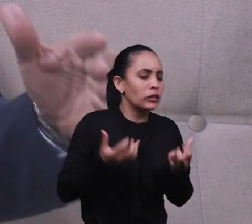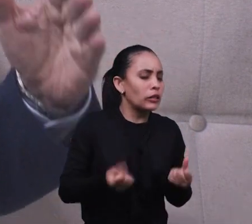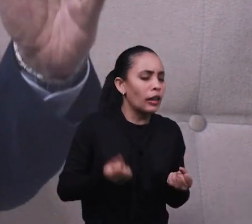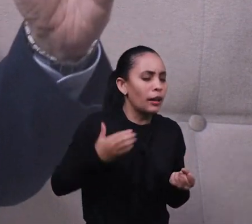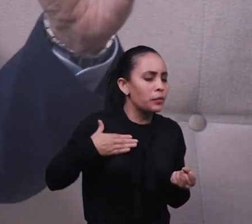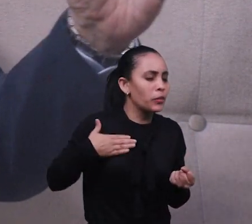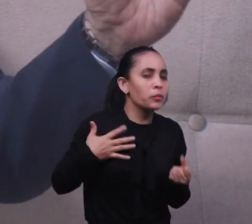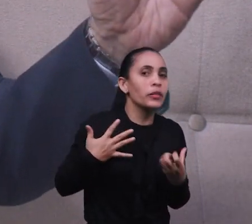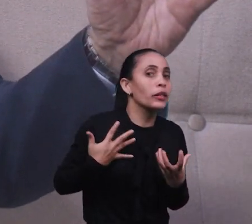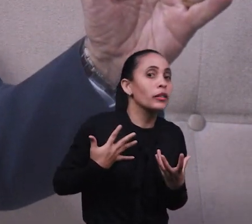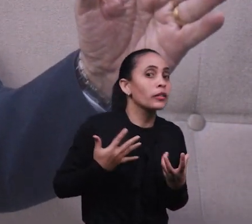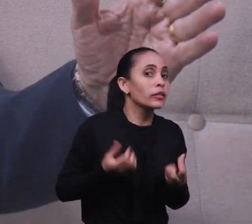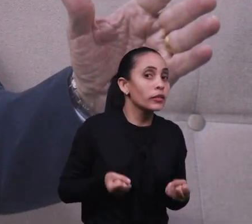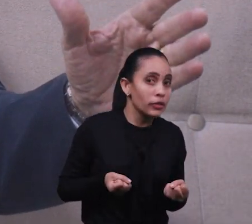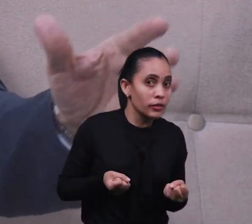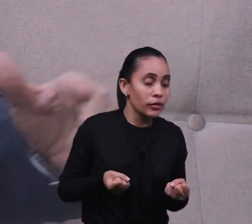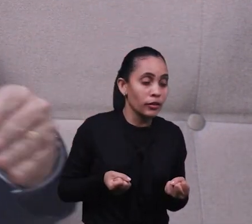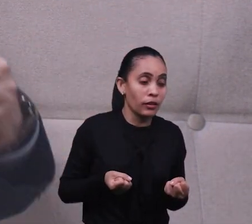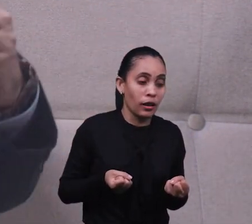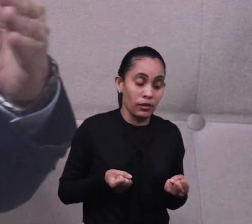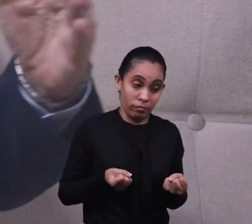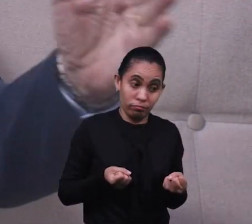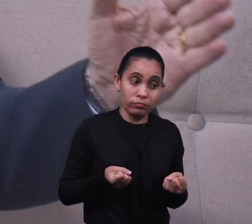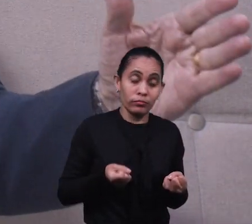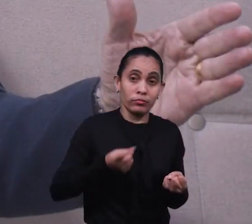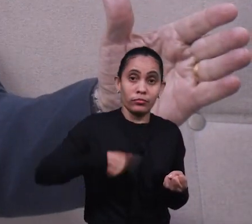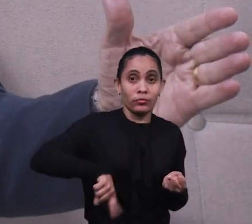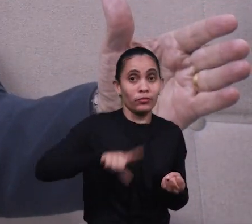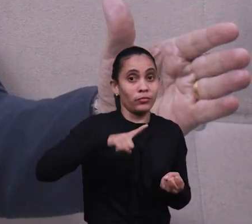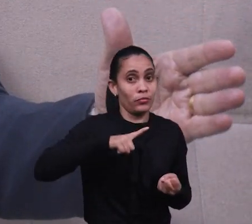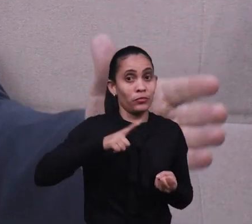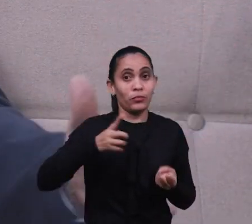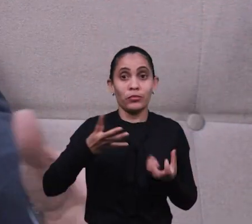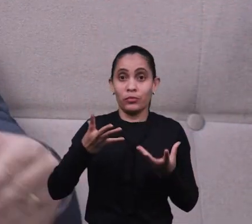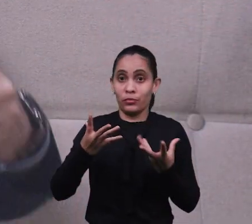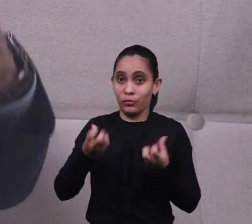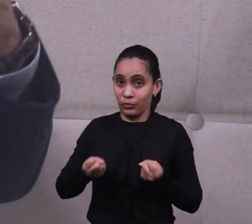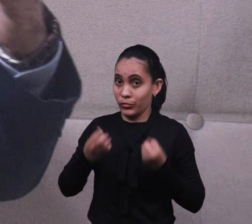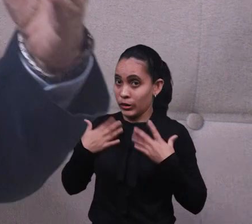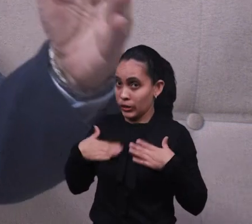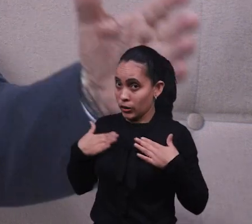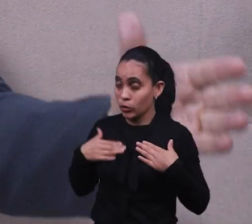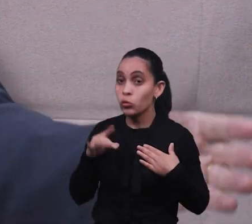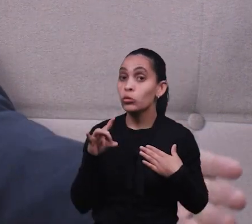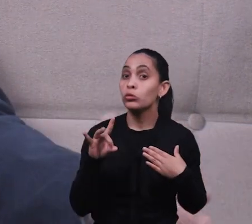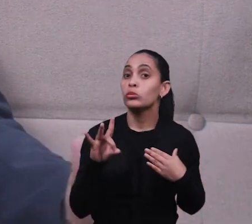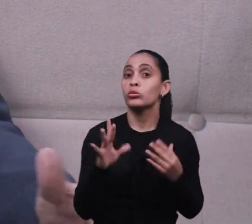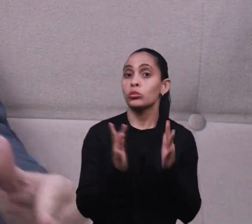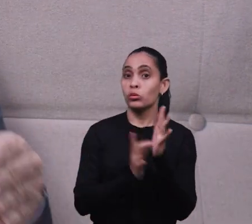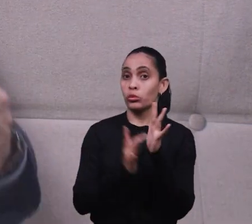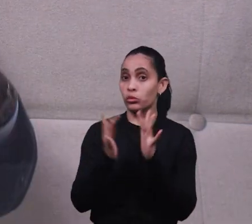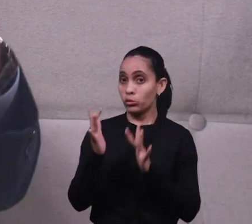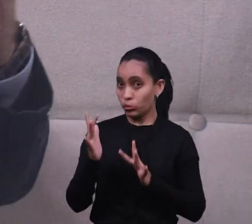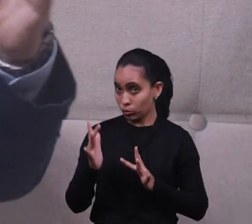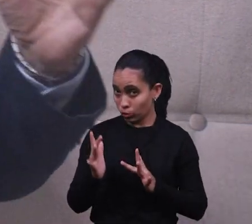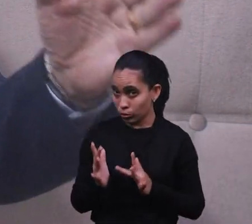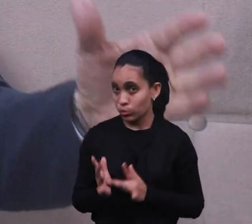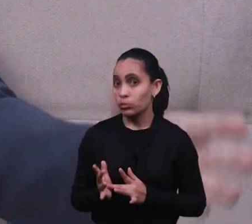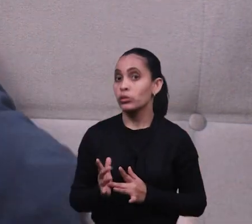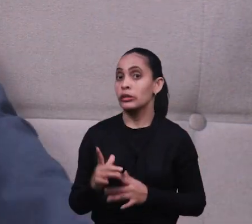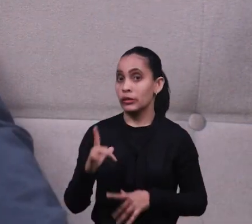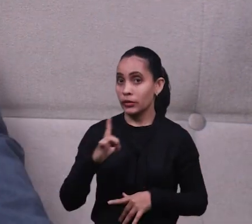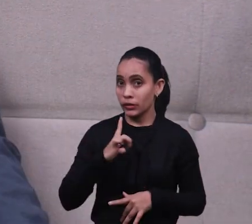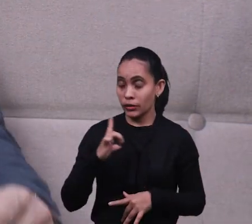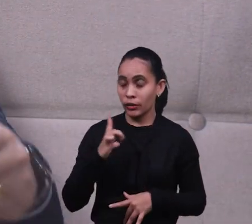rede. Esse descanso para a alma é só em Jesus. Amém. Porque ele tem a palavra de alento, ele tem a palavra